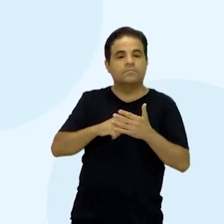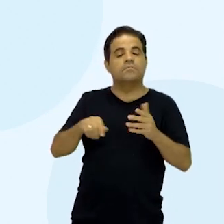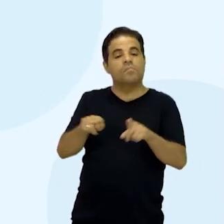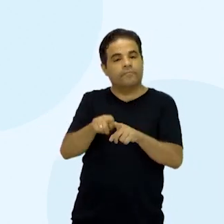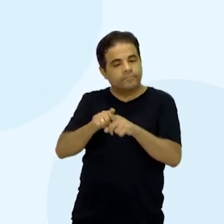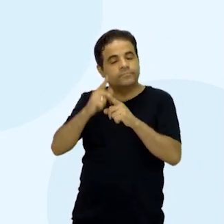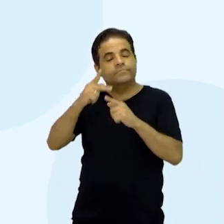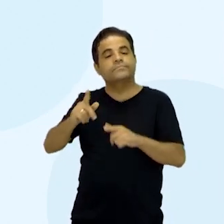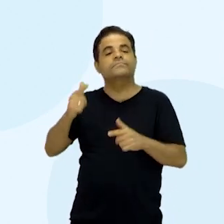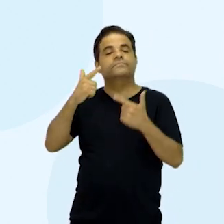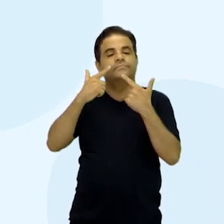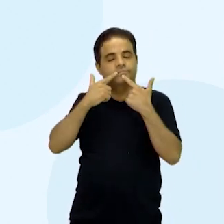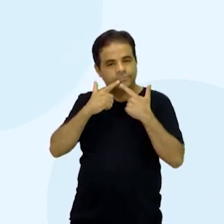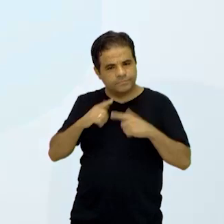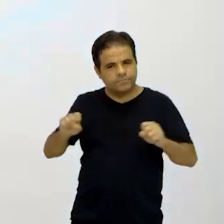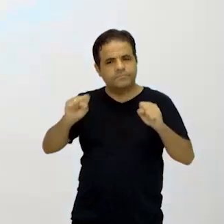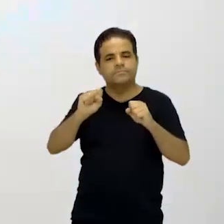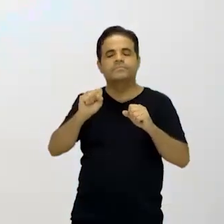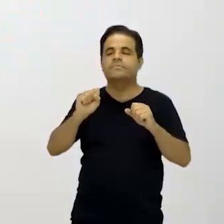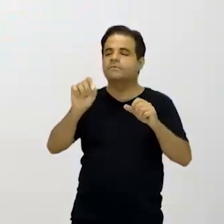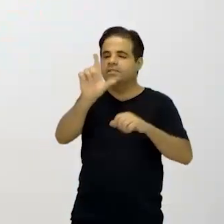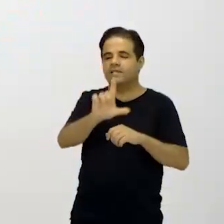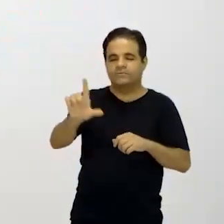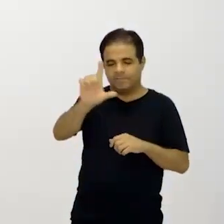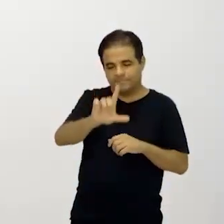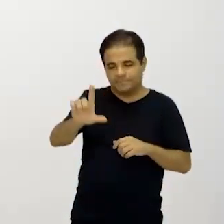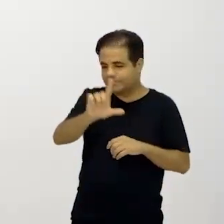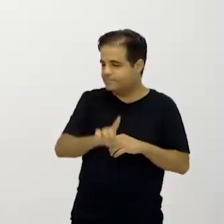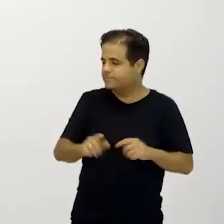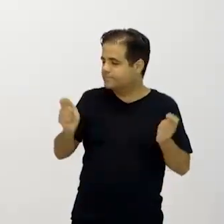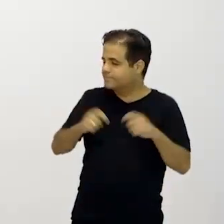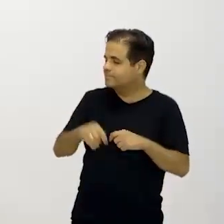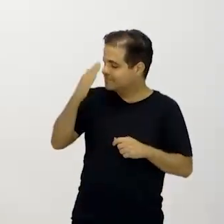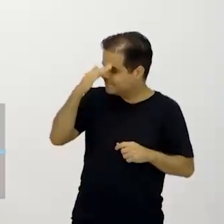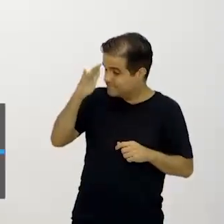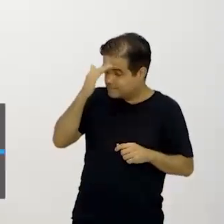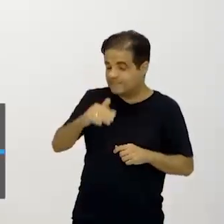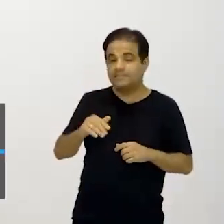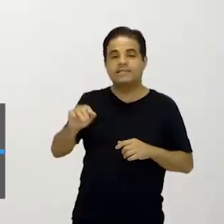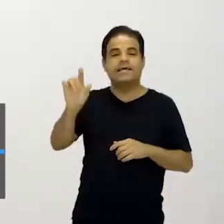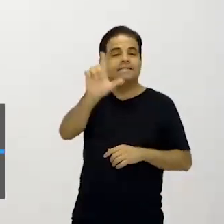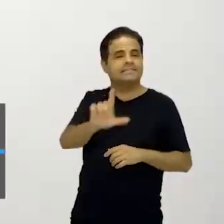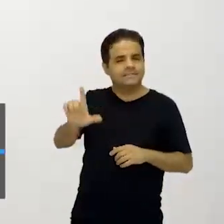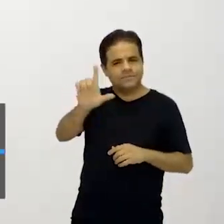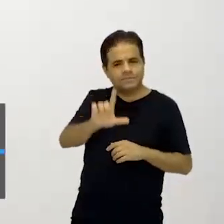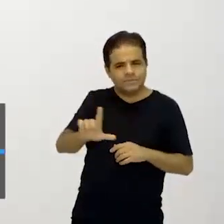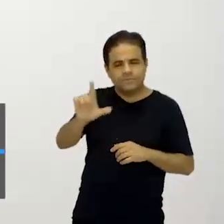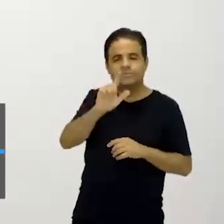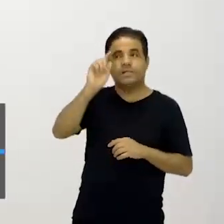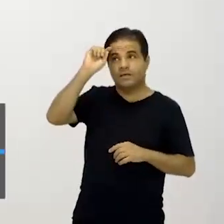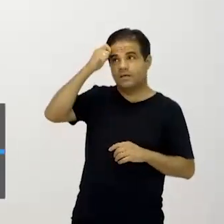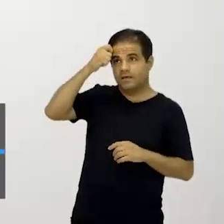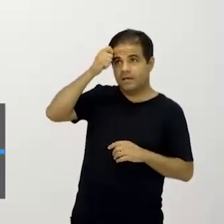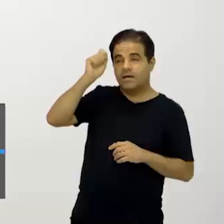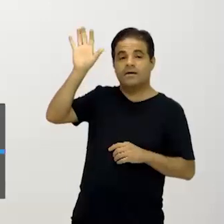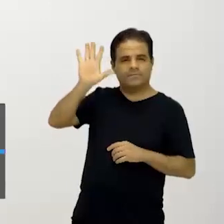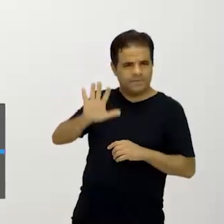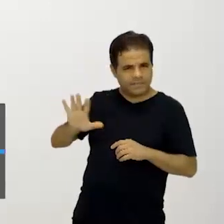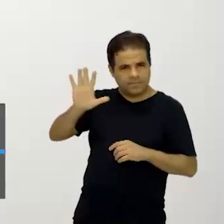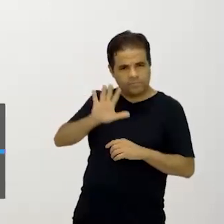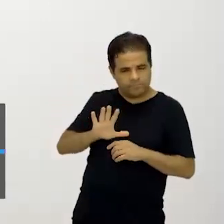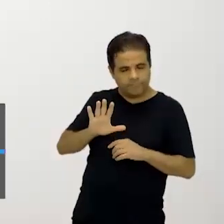sua literatura. Então, a gente, para entender, né, as literaturas africanas em